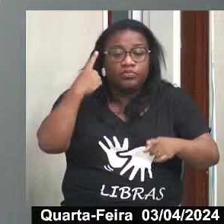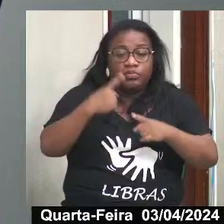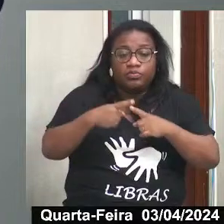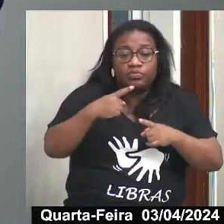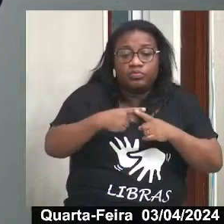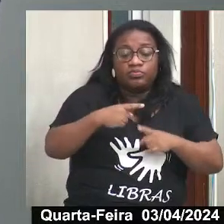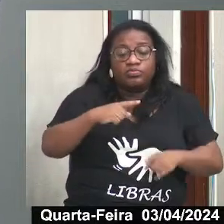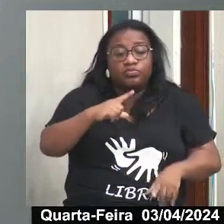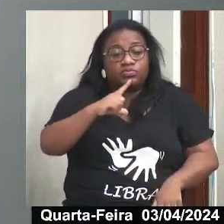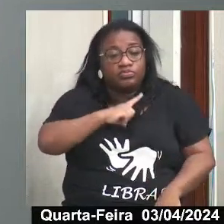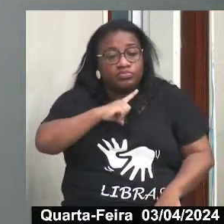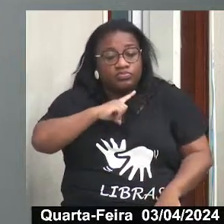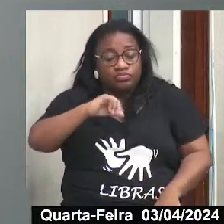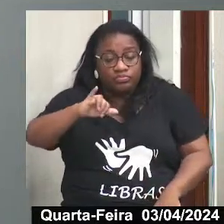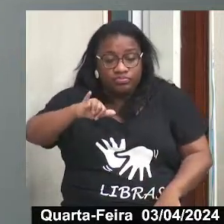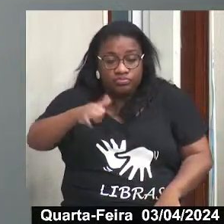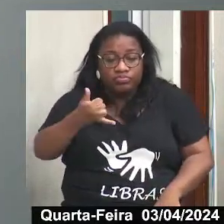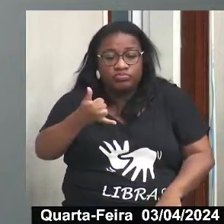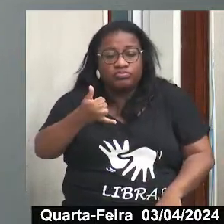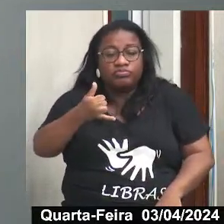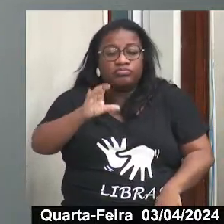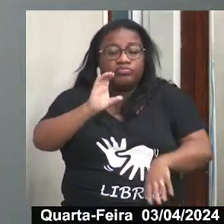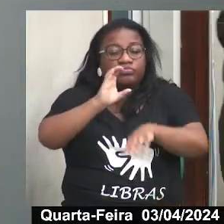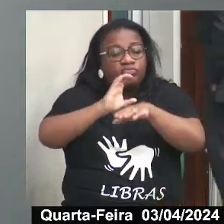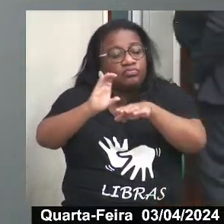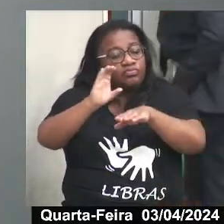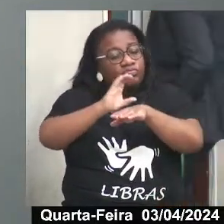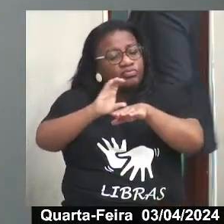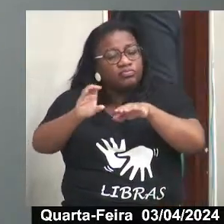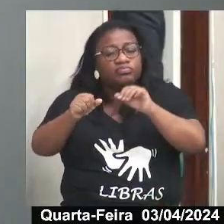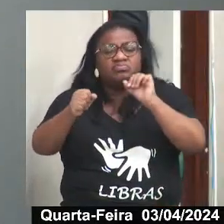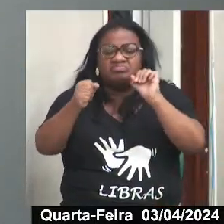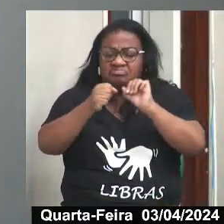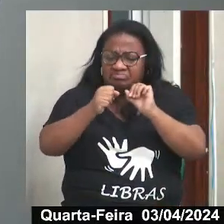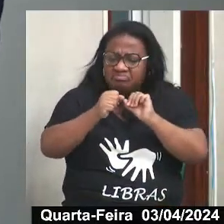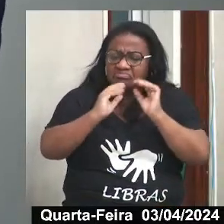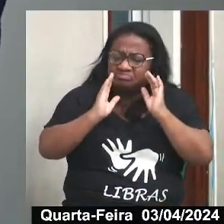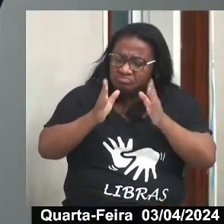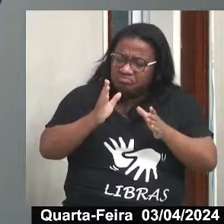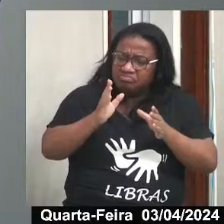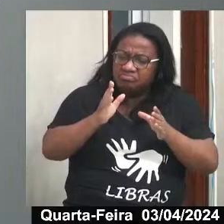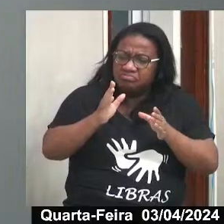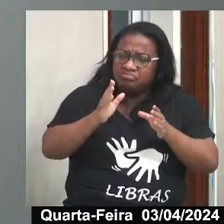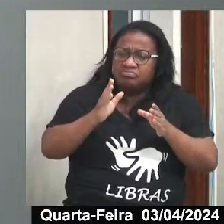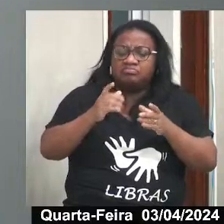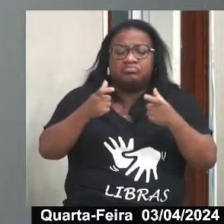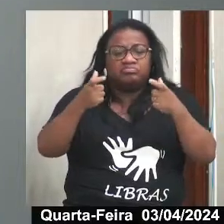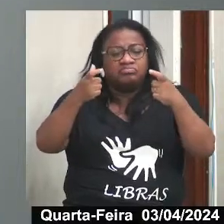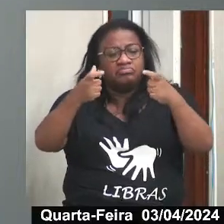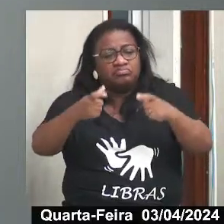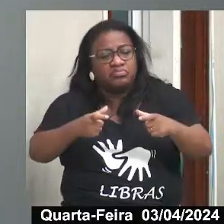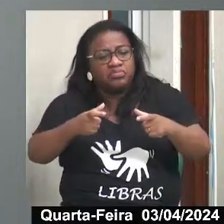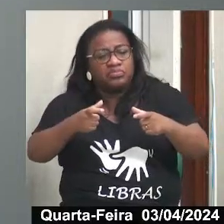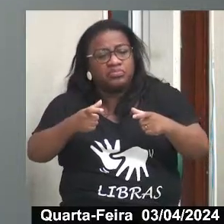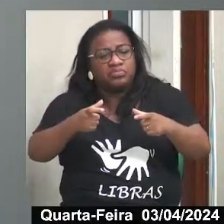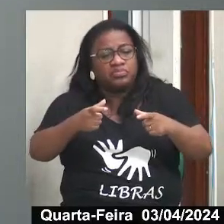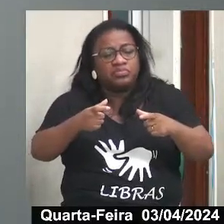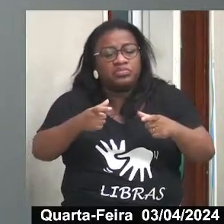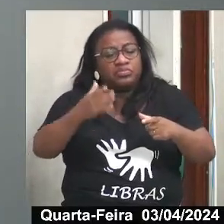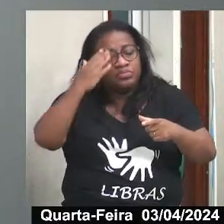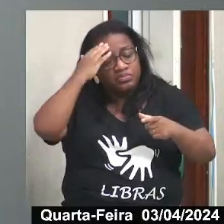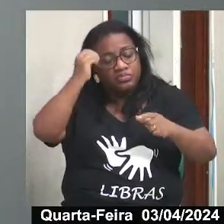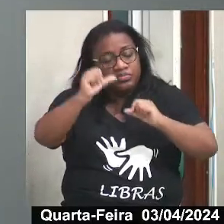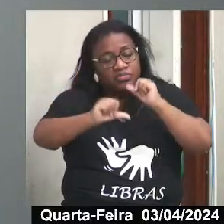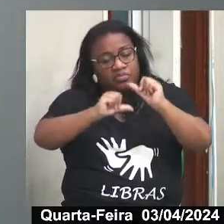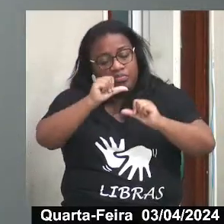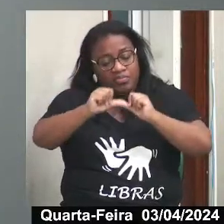vereadores, eu tive a oportunidade de fazer alguns cursos, ser aluno de alguns programas da RAPS, e esses programas